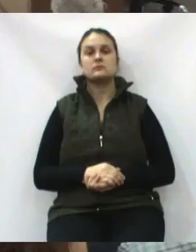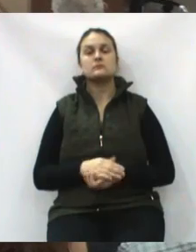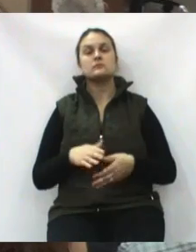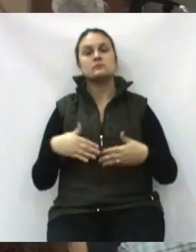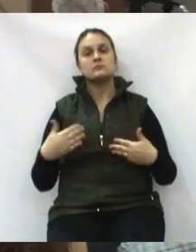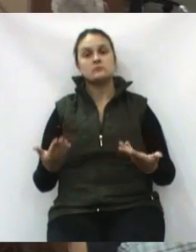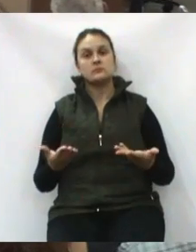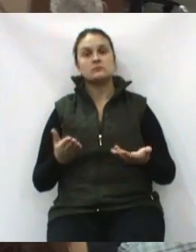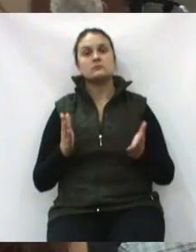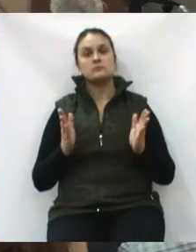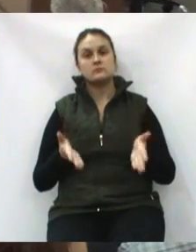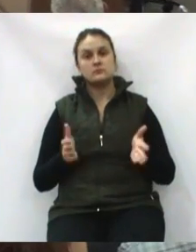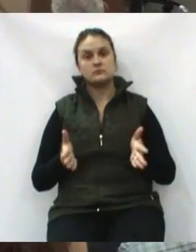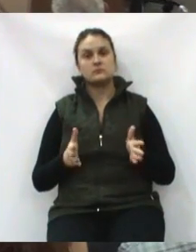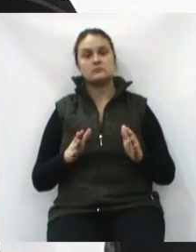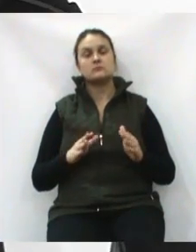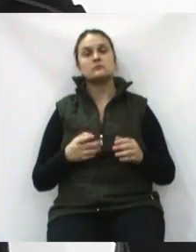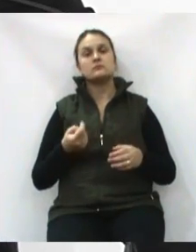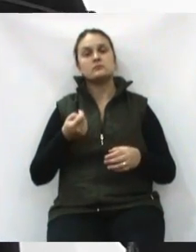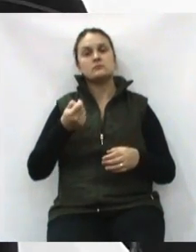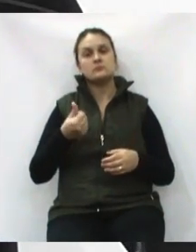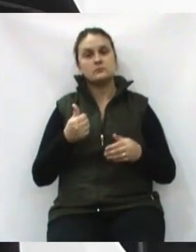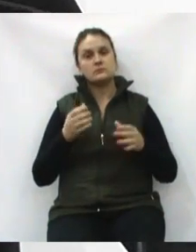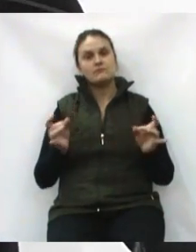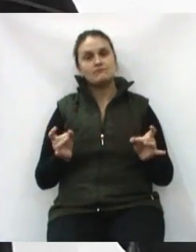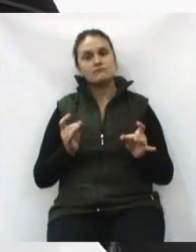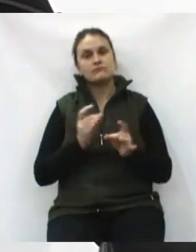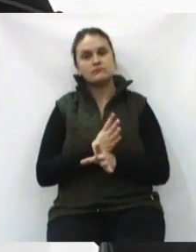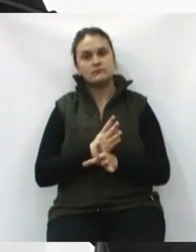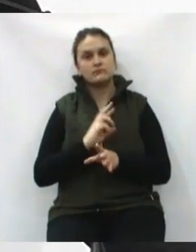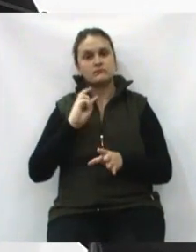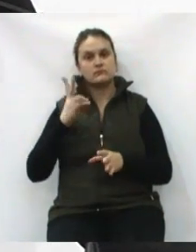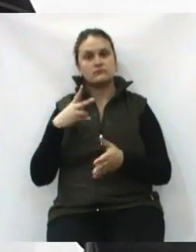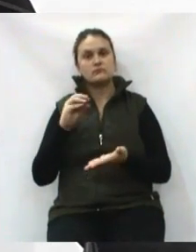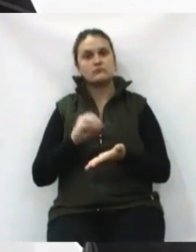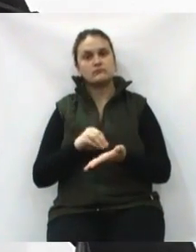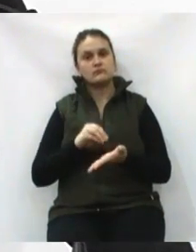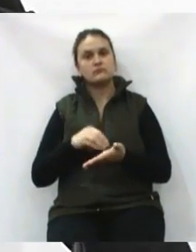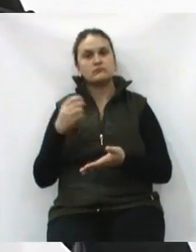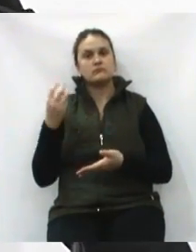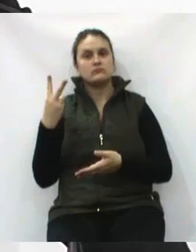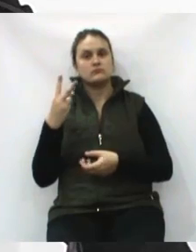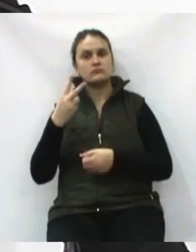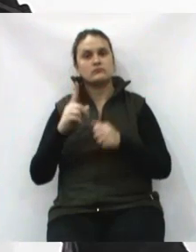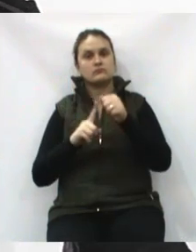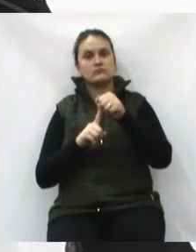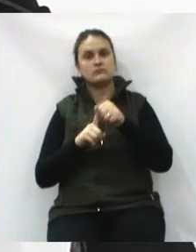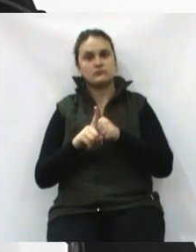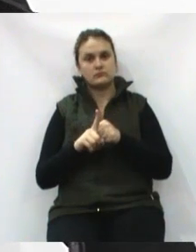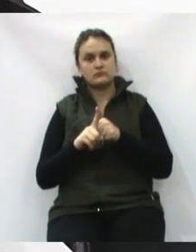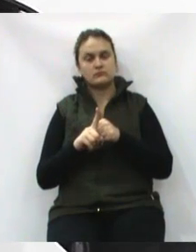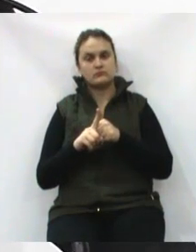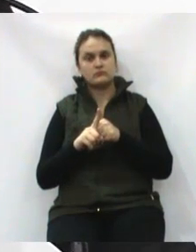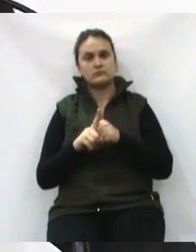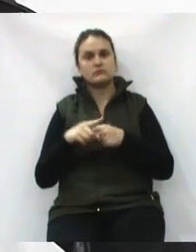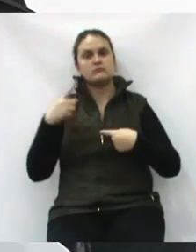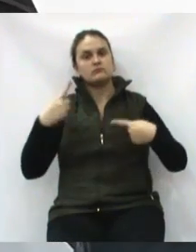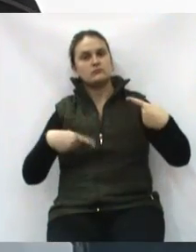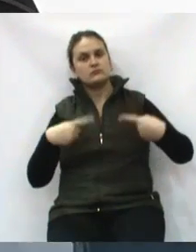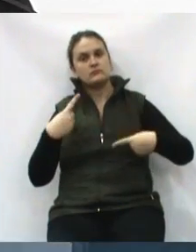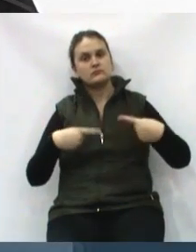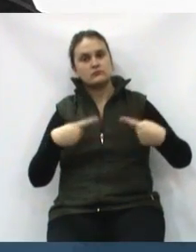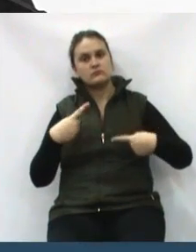Apesar de estarmos em final de mandato, faltam apenas 2 meses de